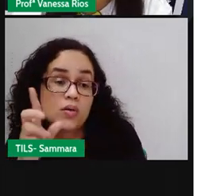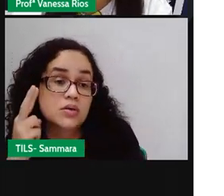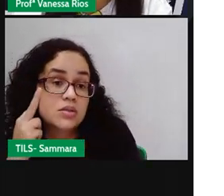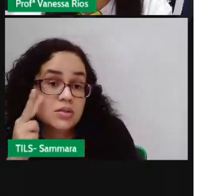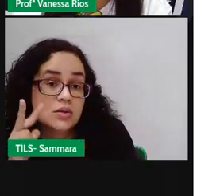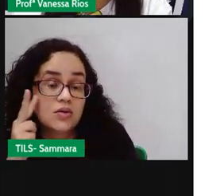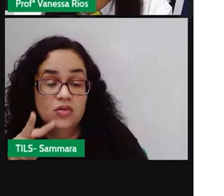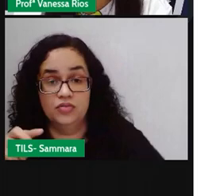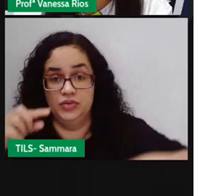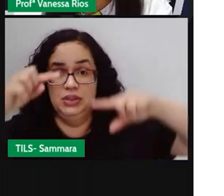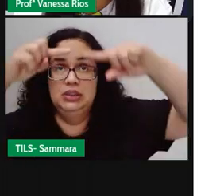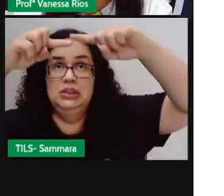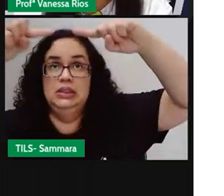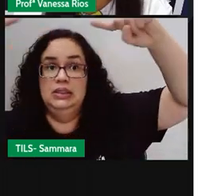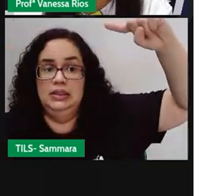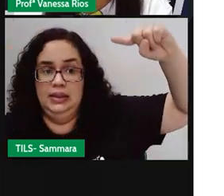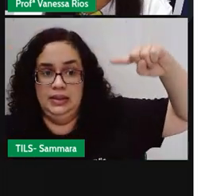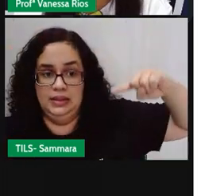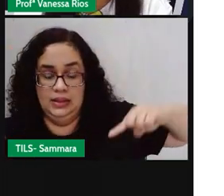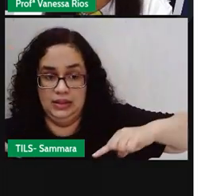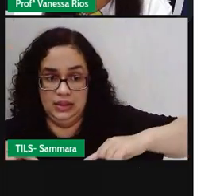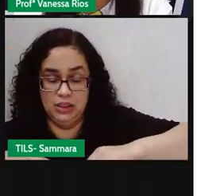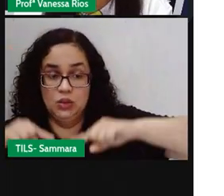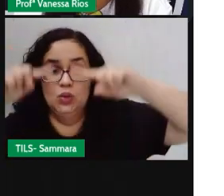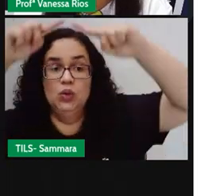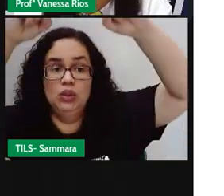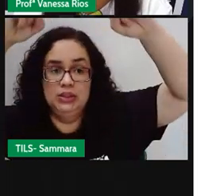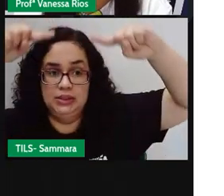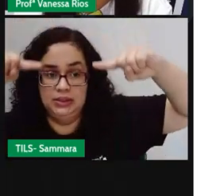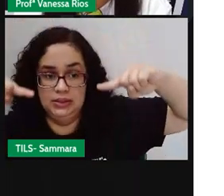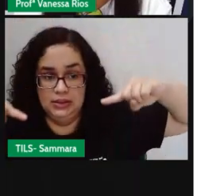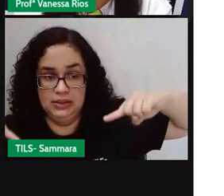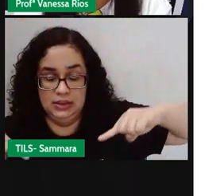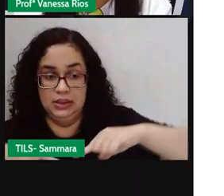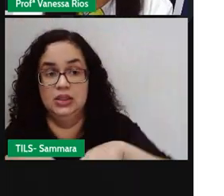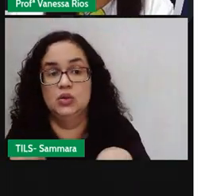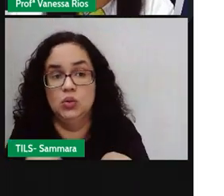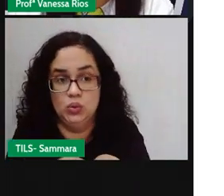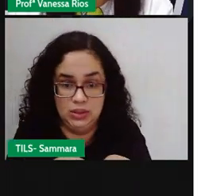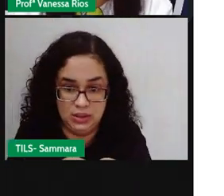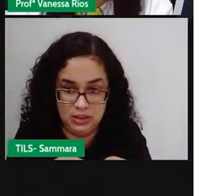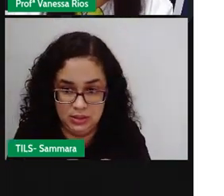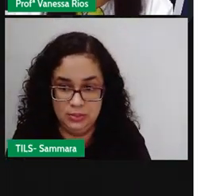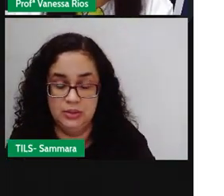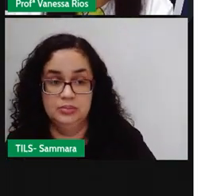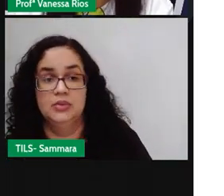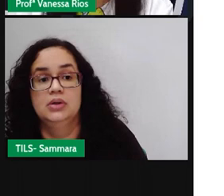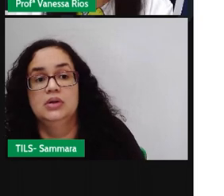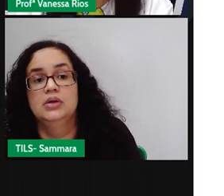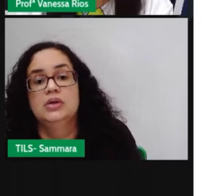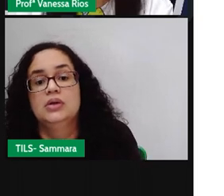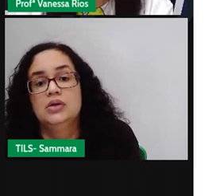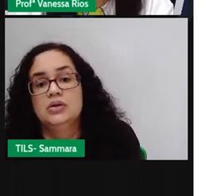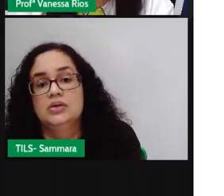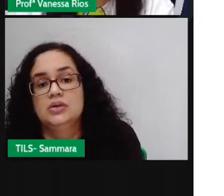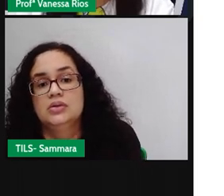identificar aí retângulos, triângulos, né? E outras formas geométricas planas aparecendo.